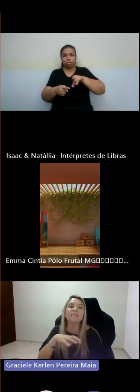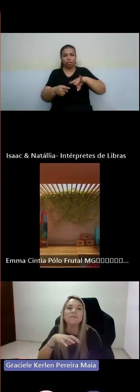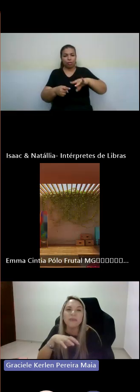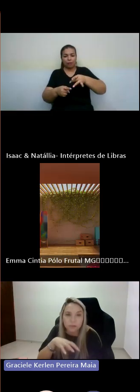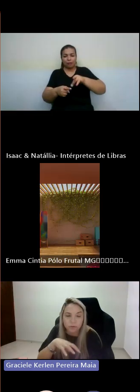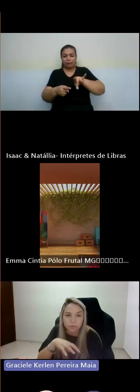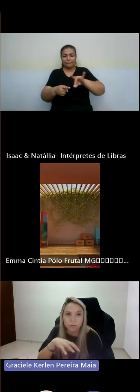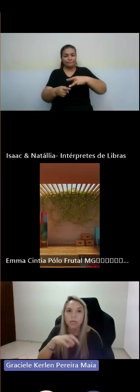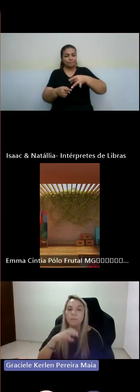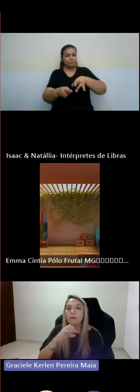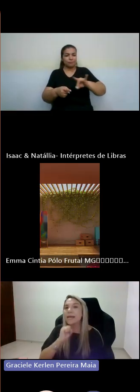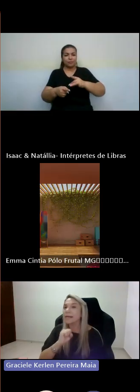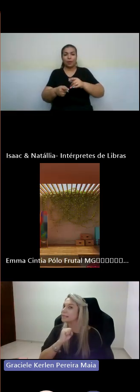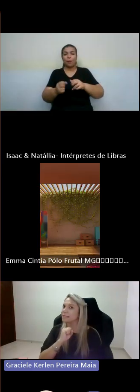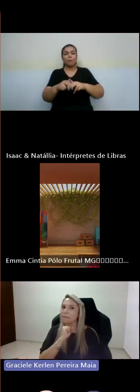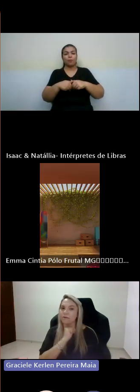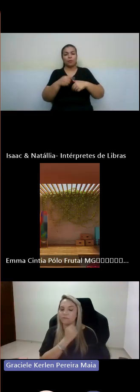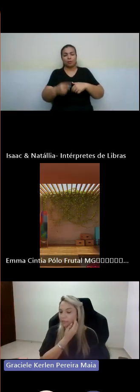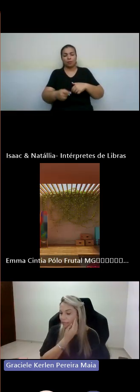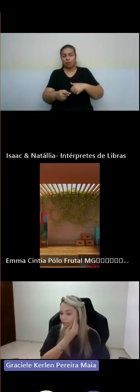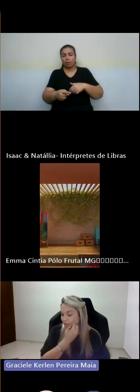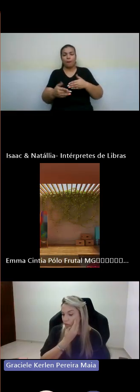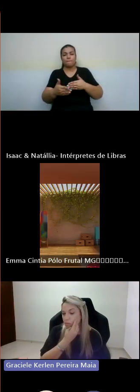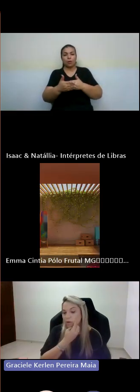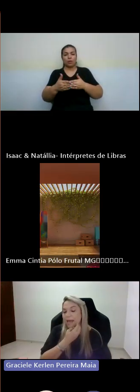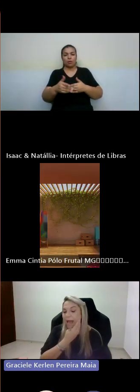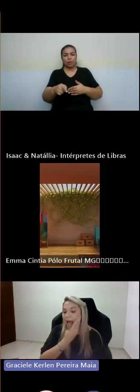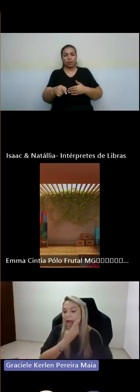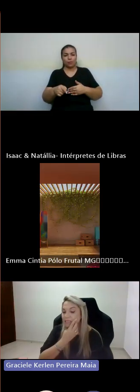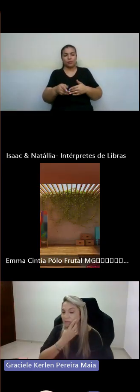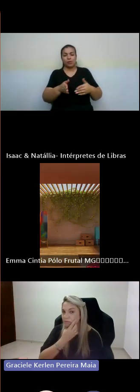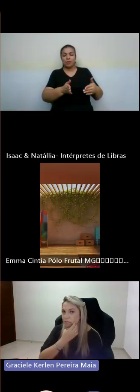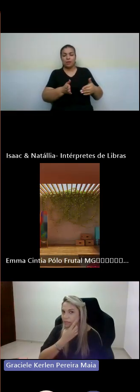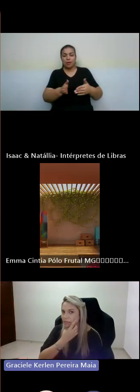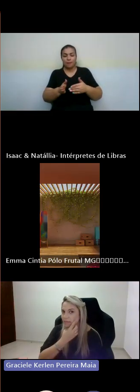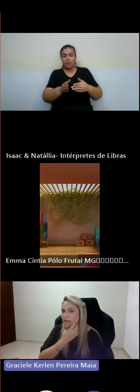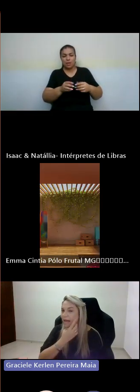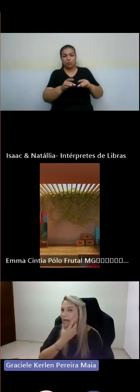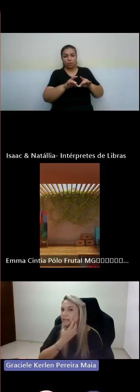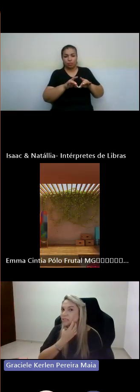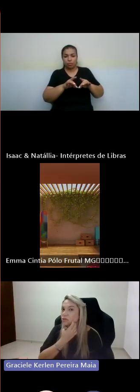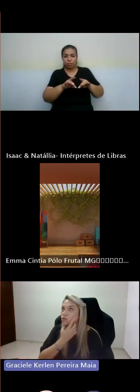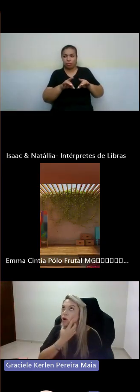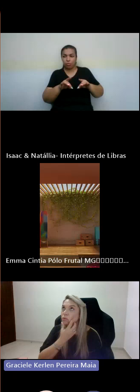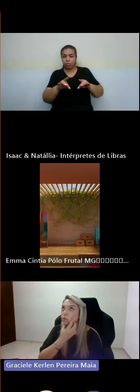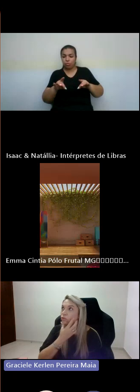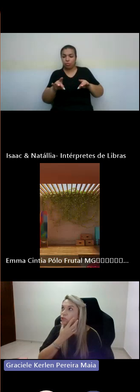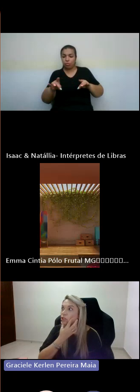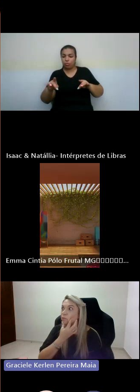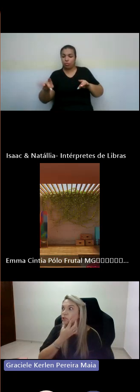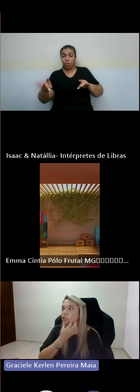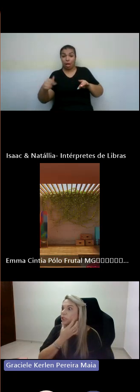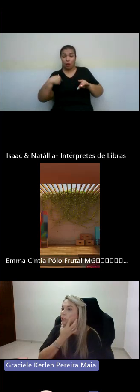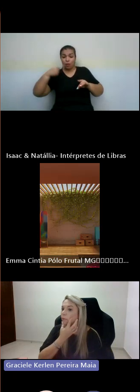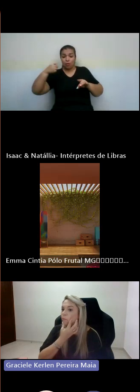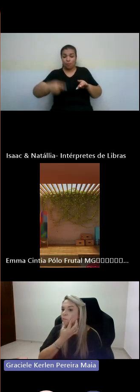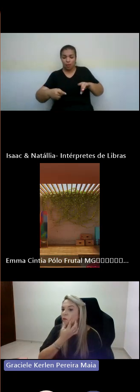fica desfeito. Por que que esse caminho fica desfeito? Porque as formigas, elas soltam um